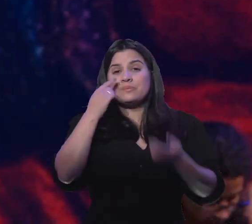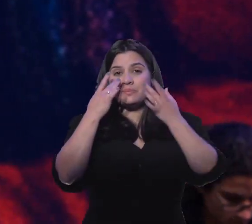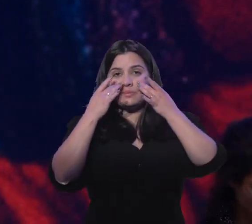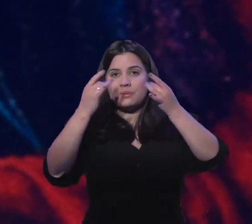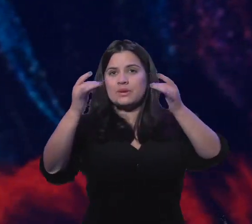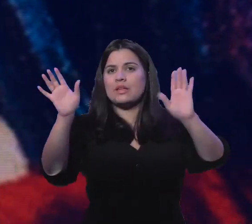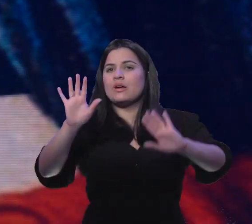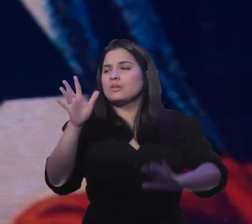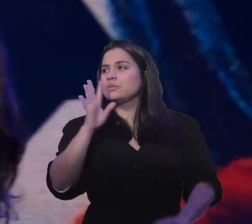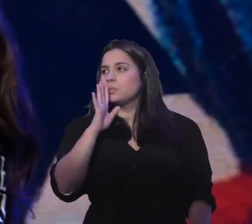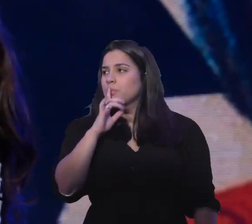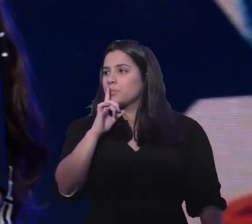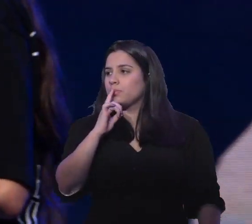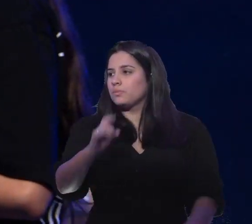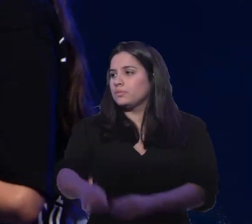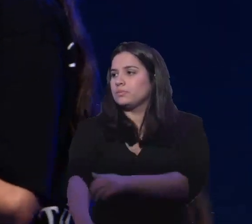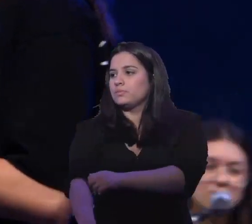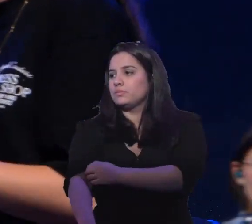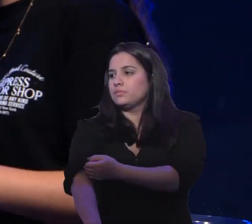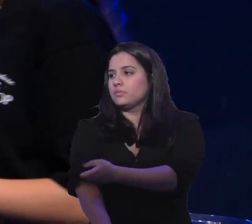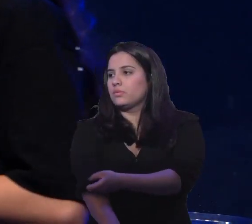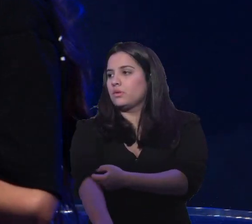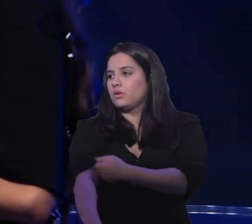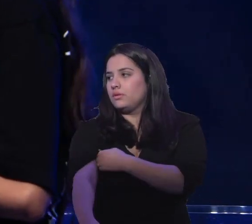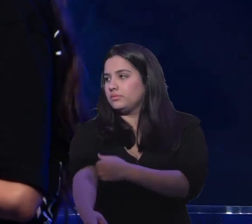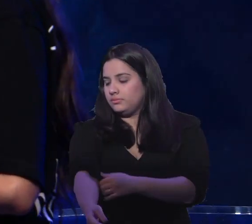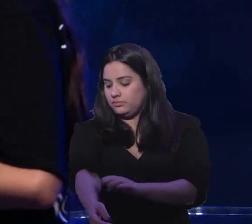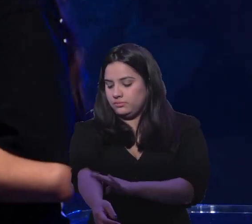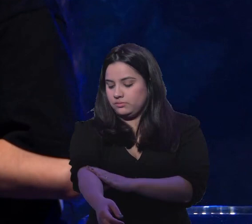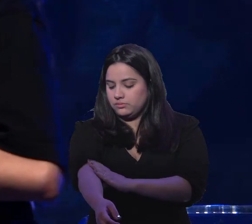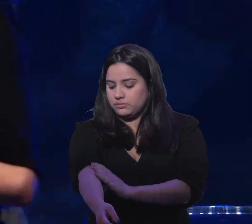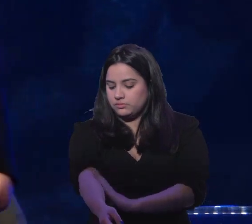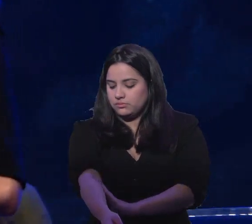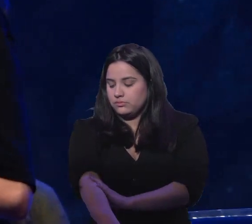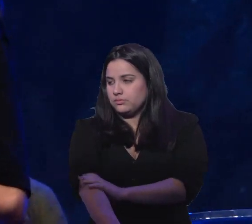faz silêncio agora. Quem está orando, tudo bem, pode orar.